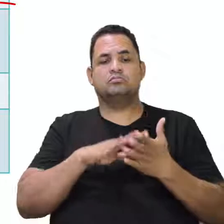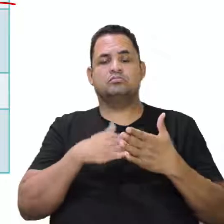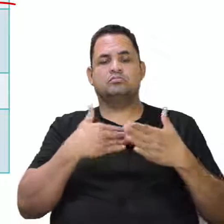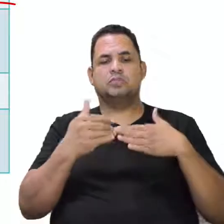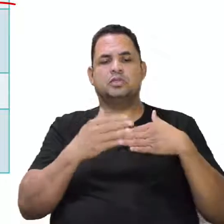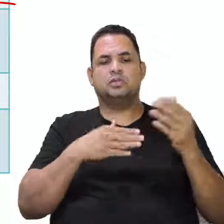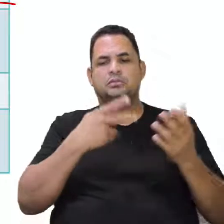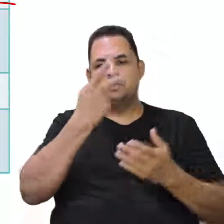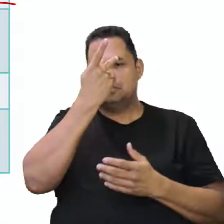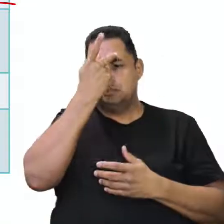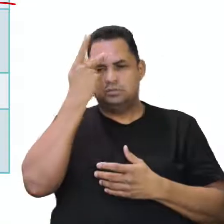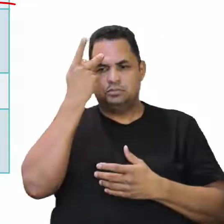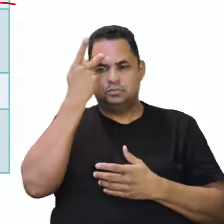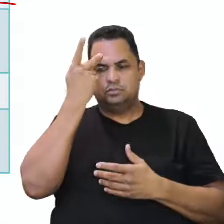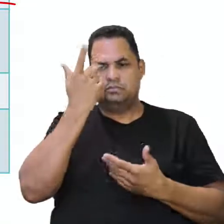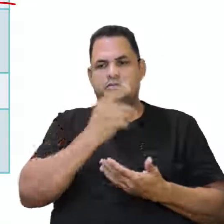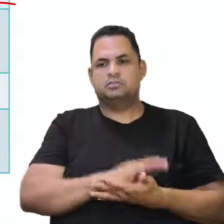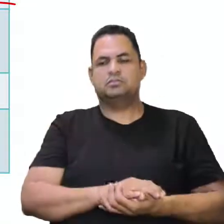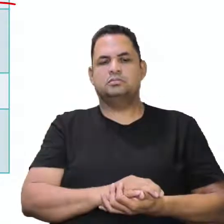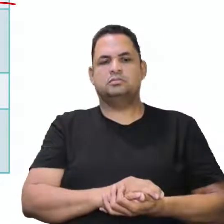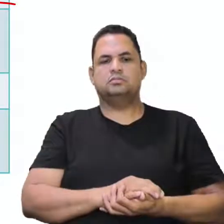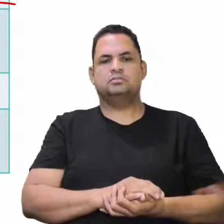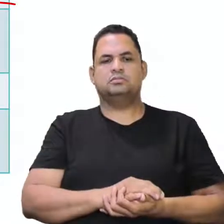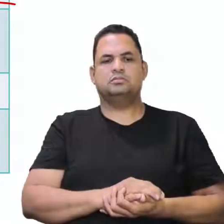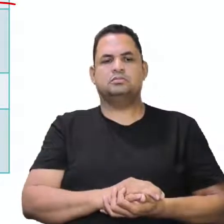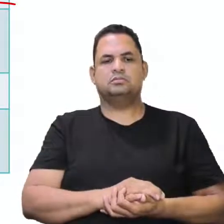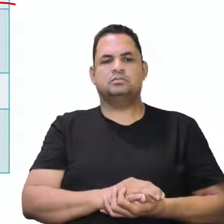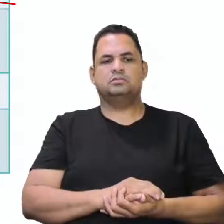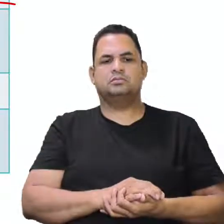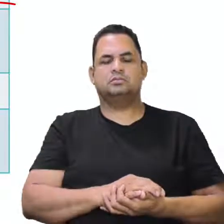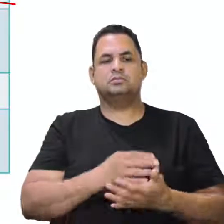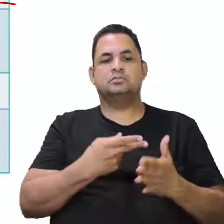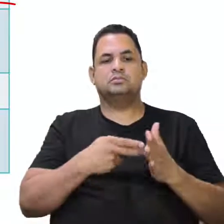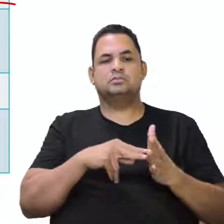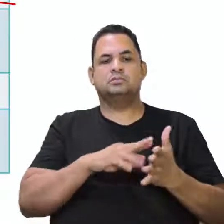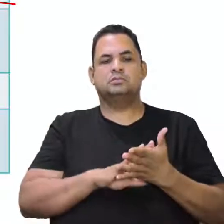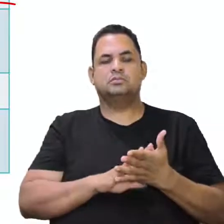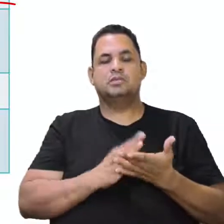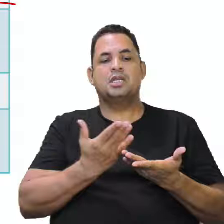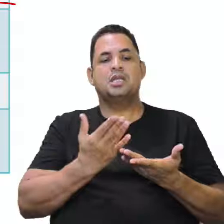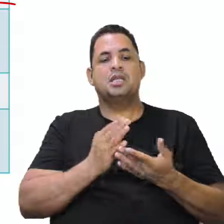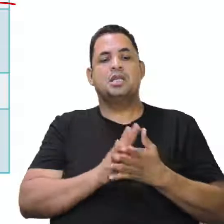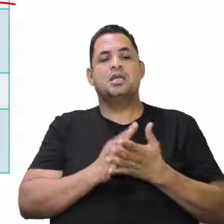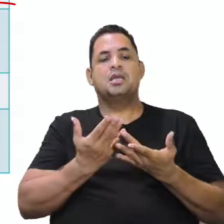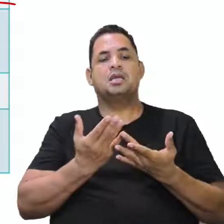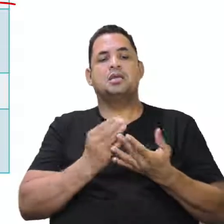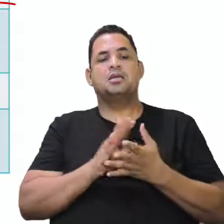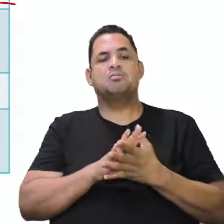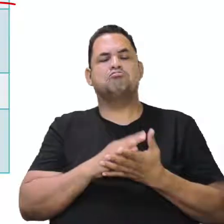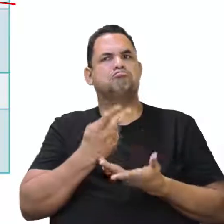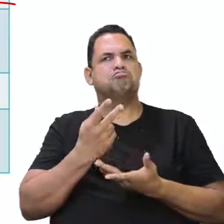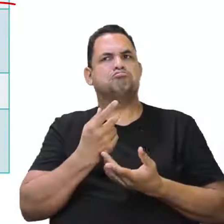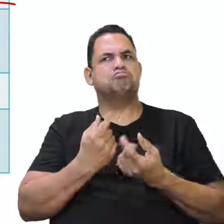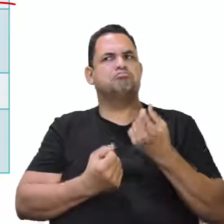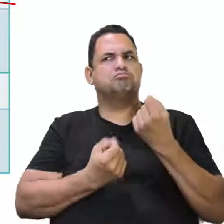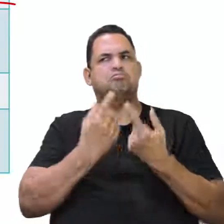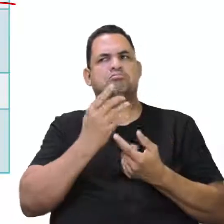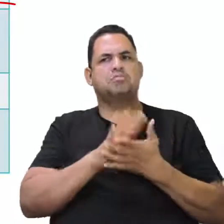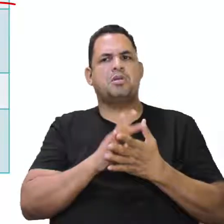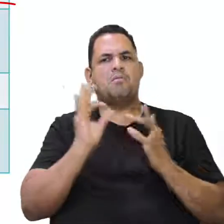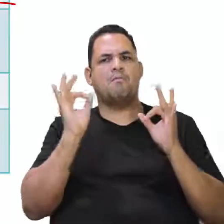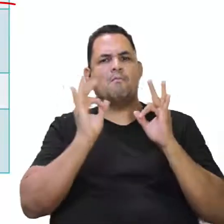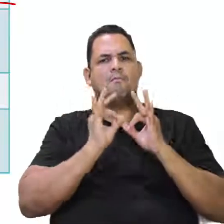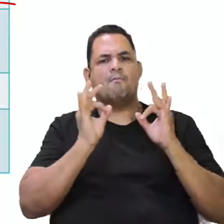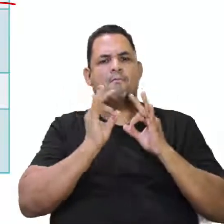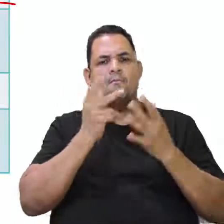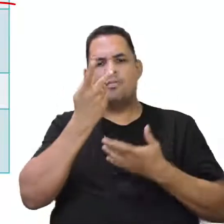qualquer pessoa, tá? No one significa ninguém, ninguém, e vai ser o quê? No one can